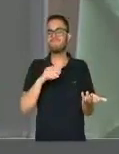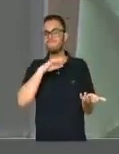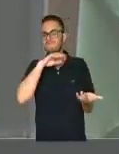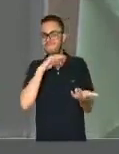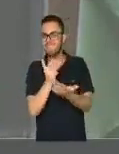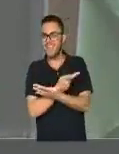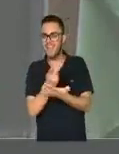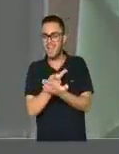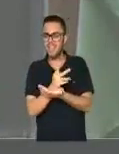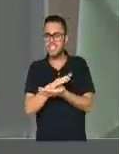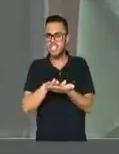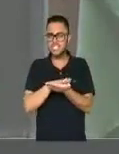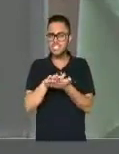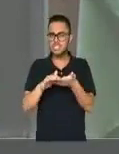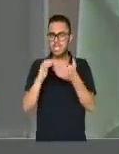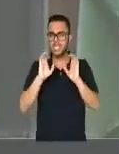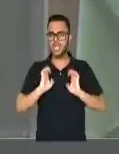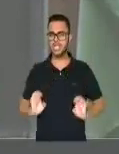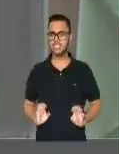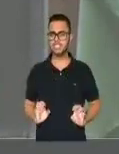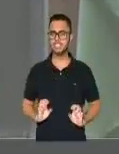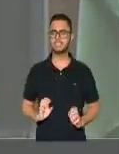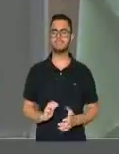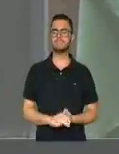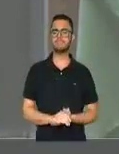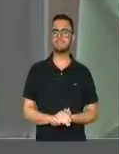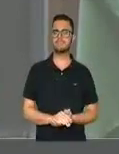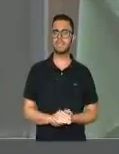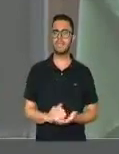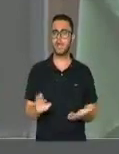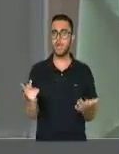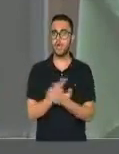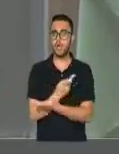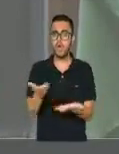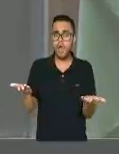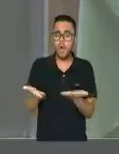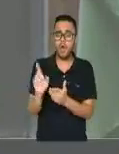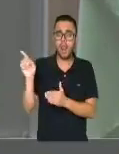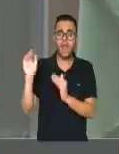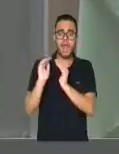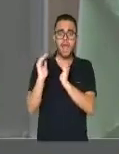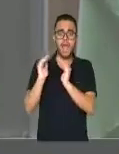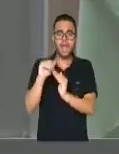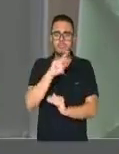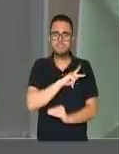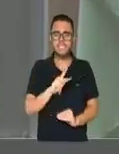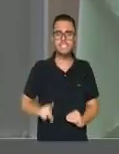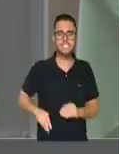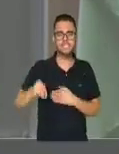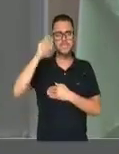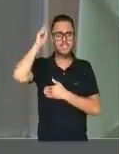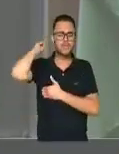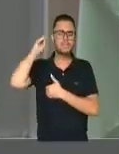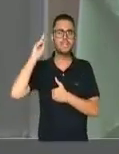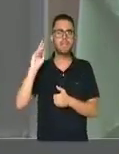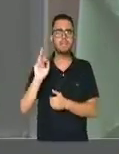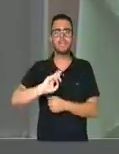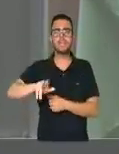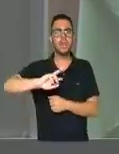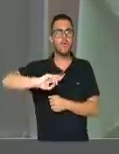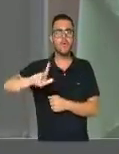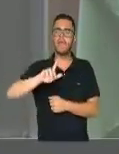feitas agora na residência do presidente ilegítimo, tudo isso